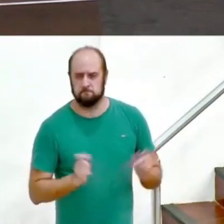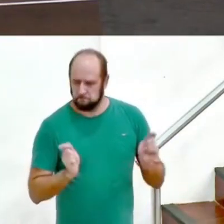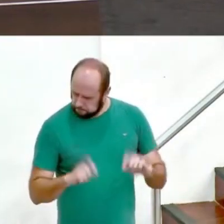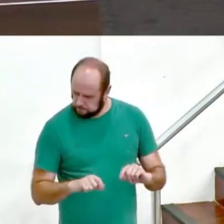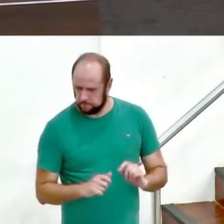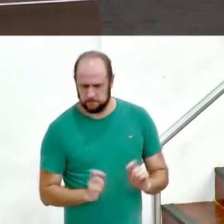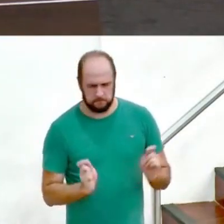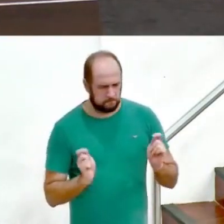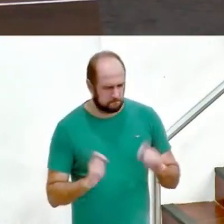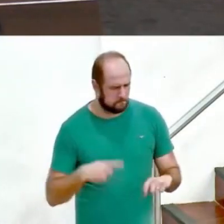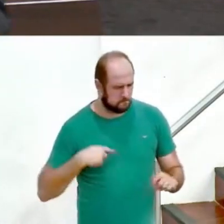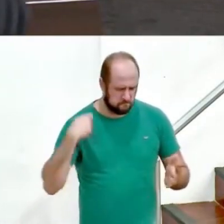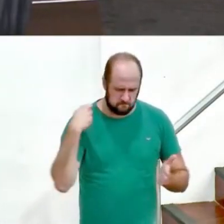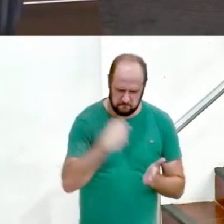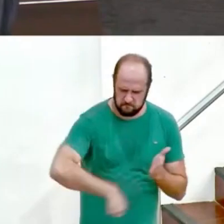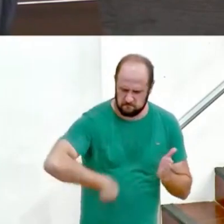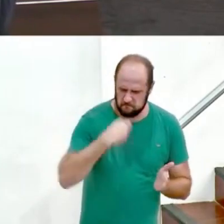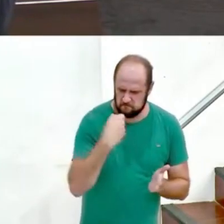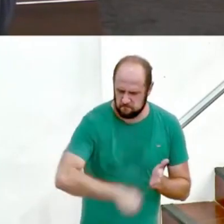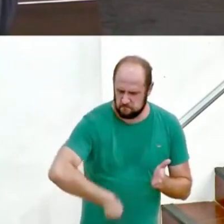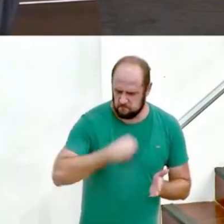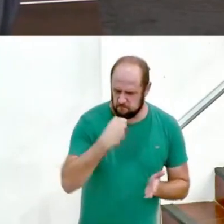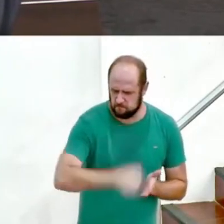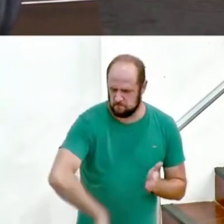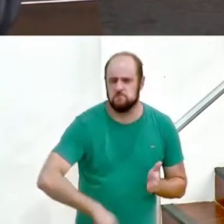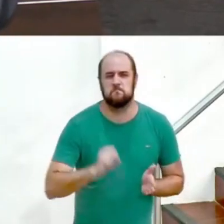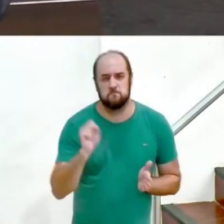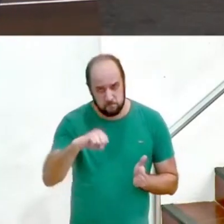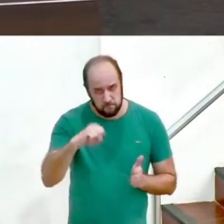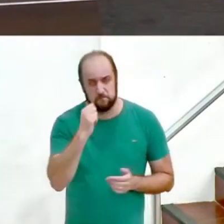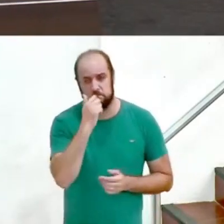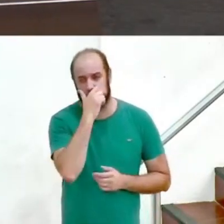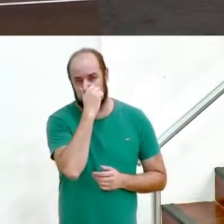estar dando duro na obra de Deus.